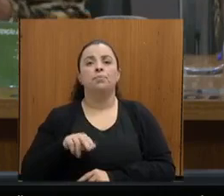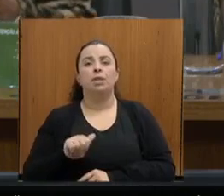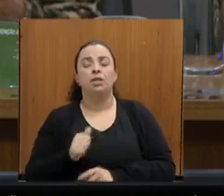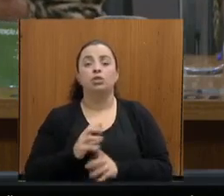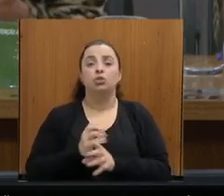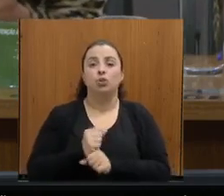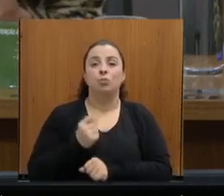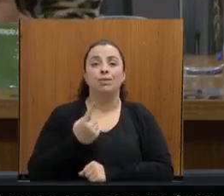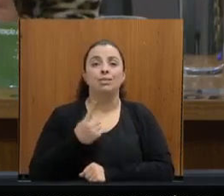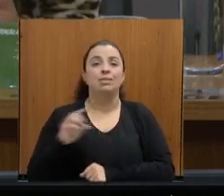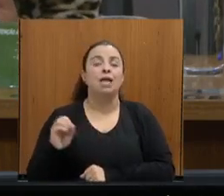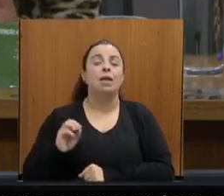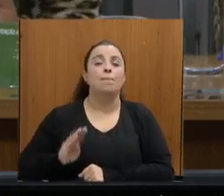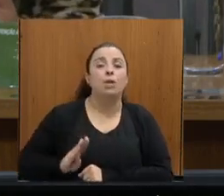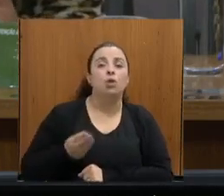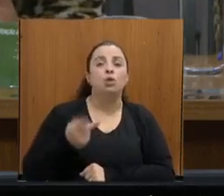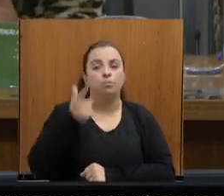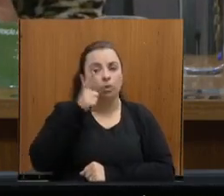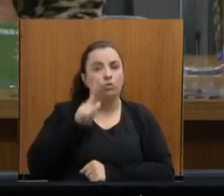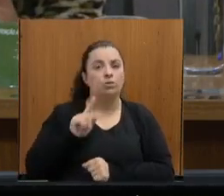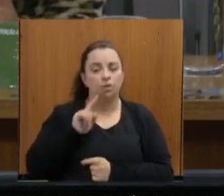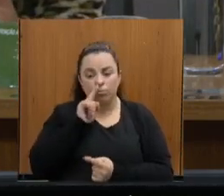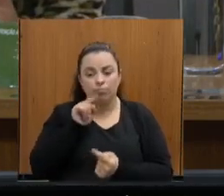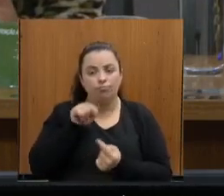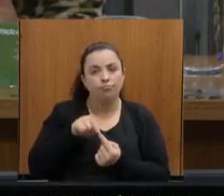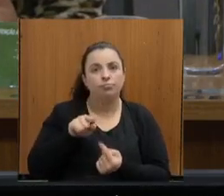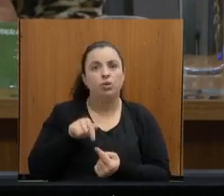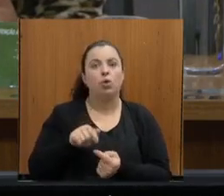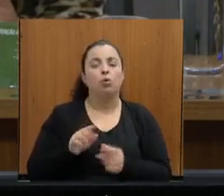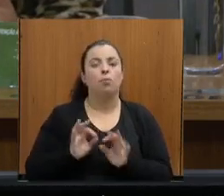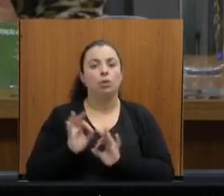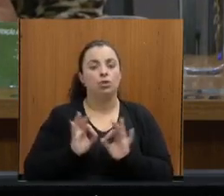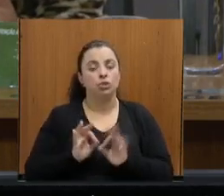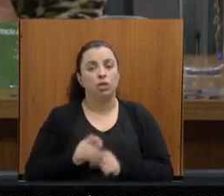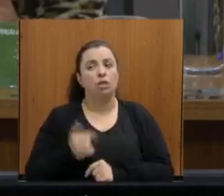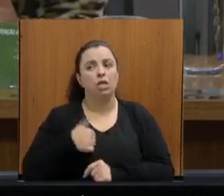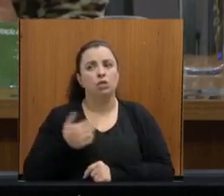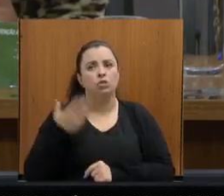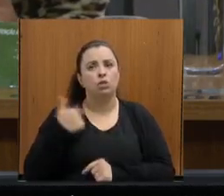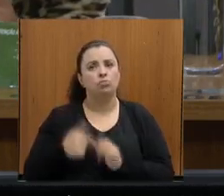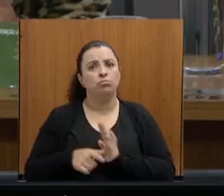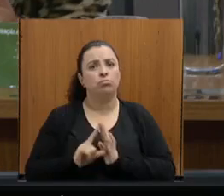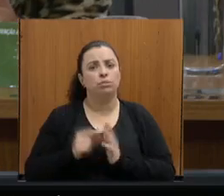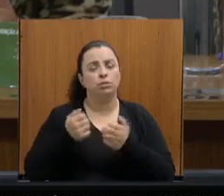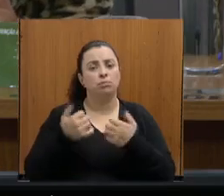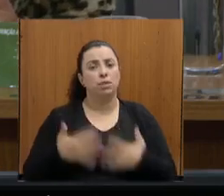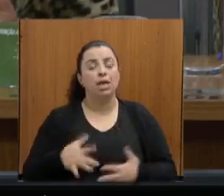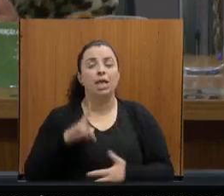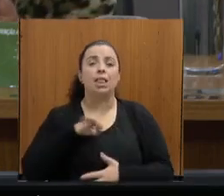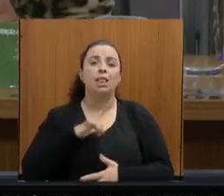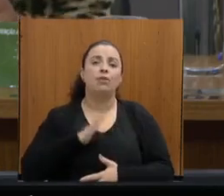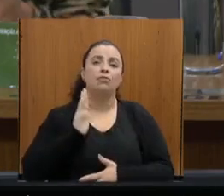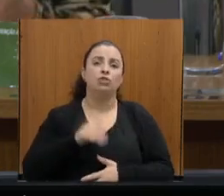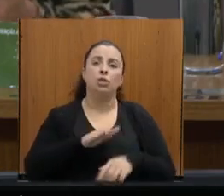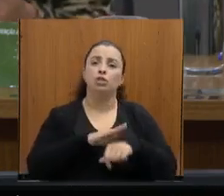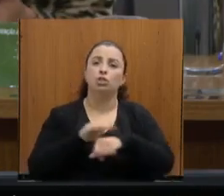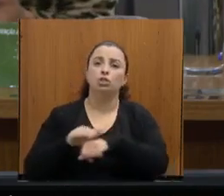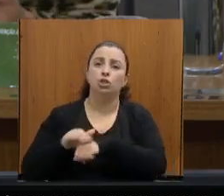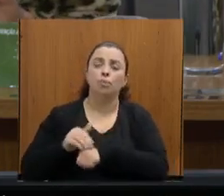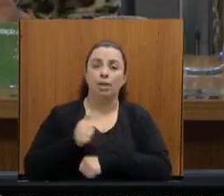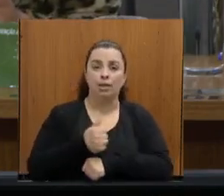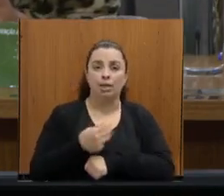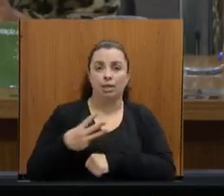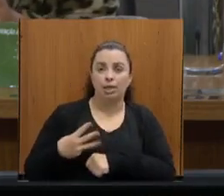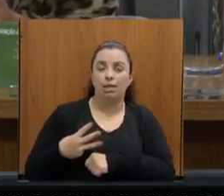gente poder atender a isso conforme eu apresentei né Nós já tivemos 13 chamadas no montante de